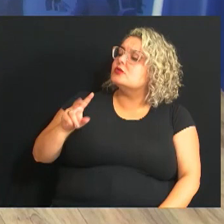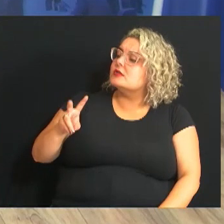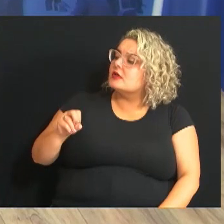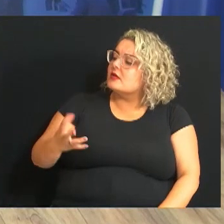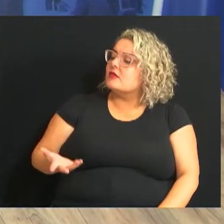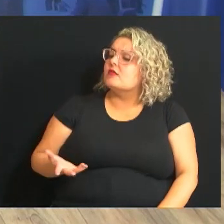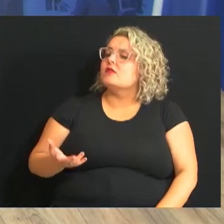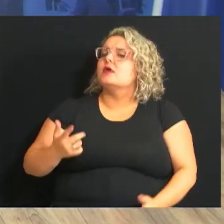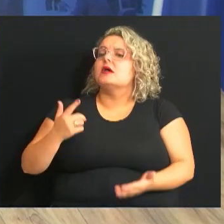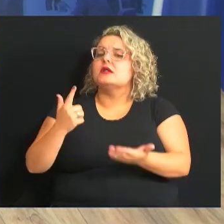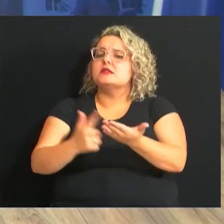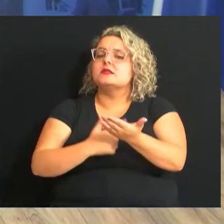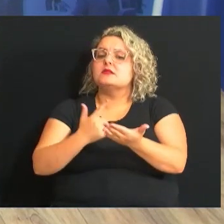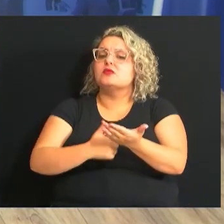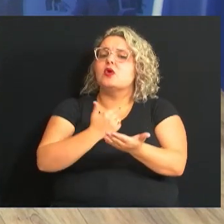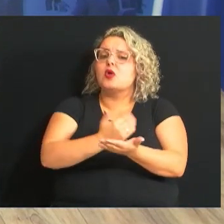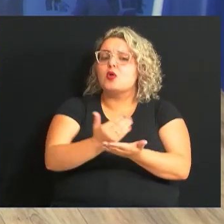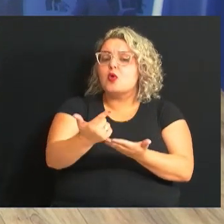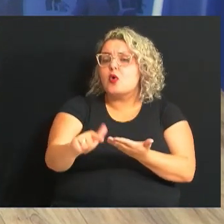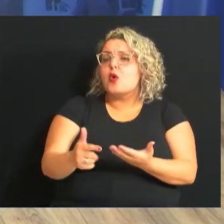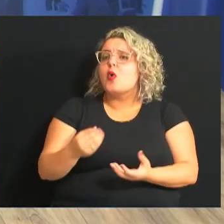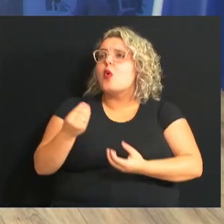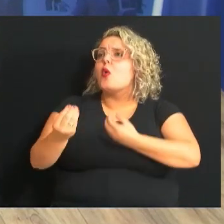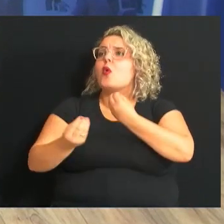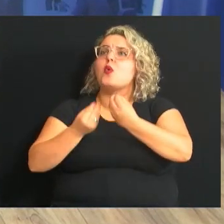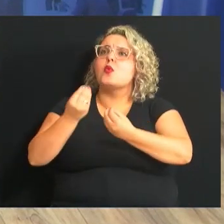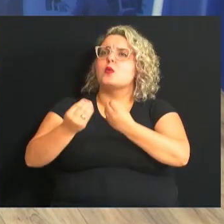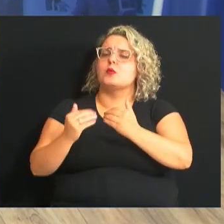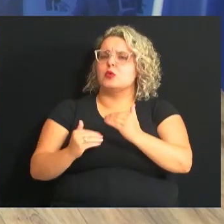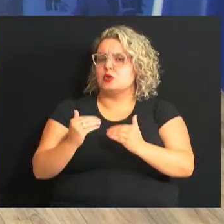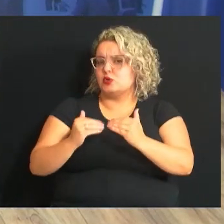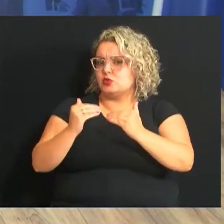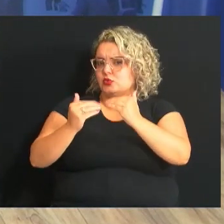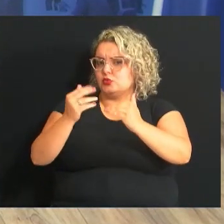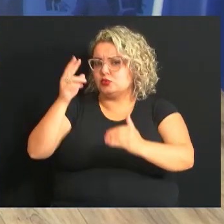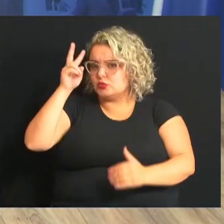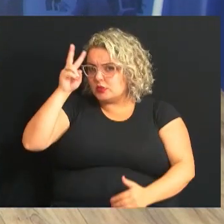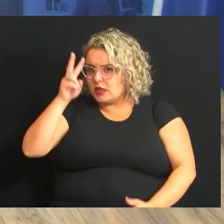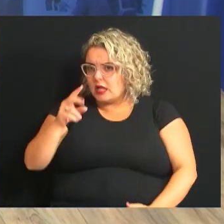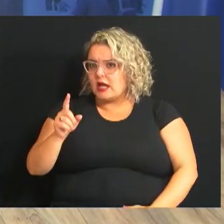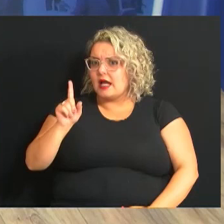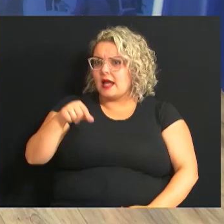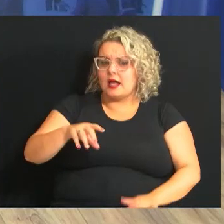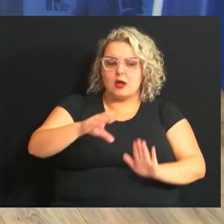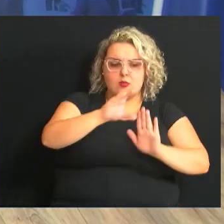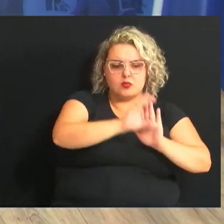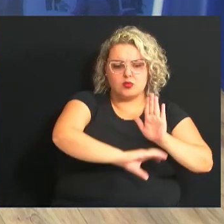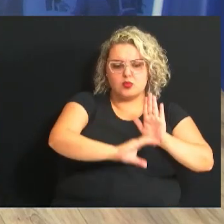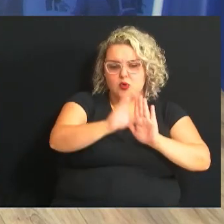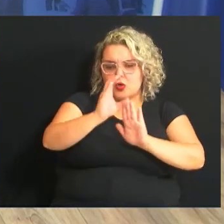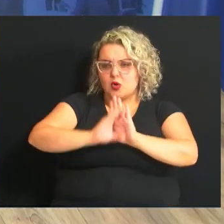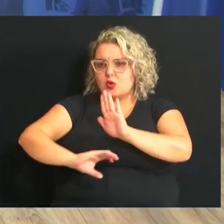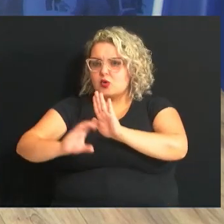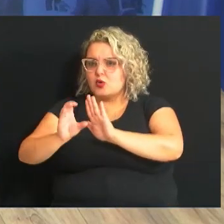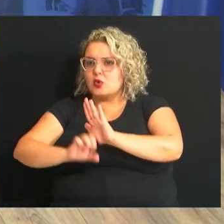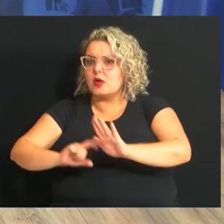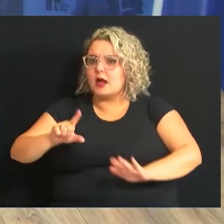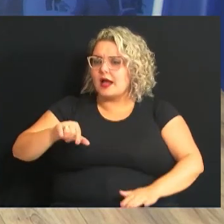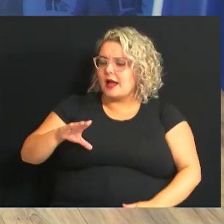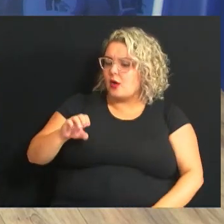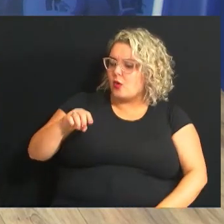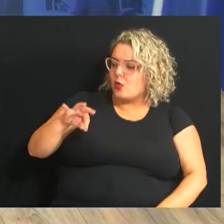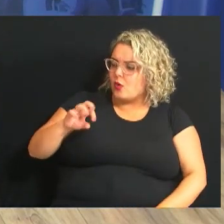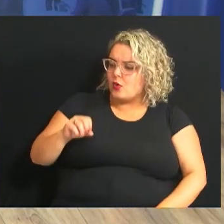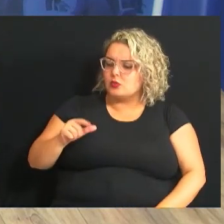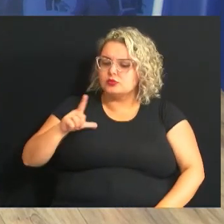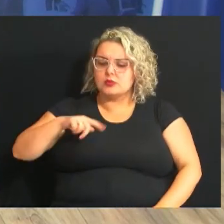Recomeçar, de que maneira que você construiu essa história? É por capítulos, é um conto, eles têm personagens,